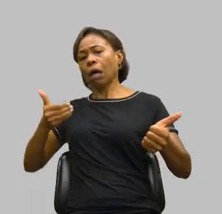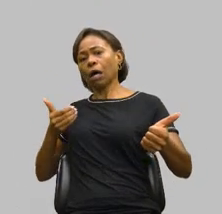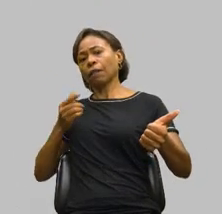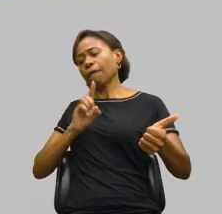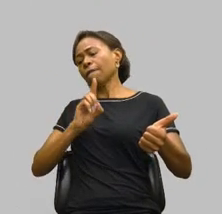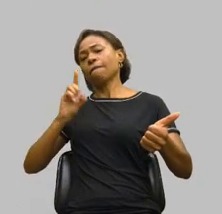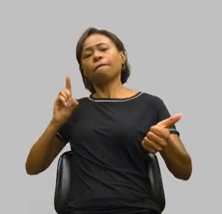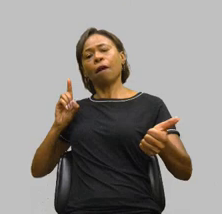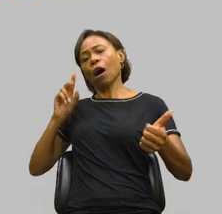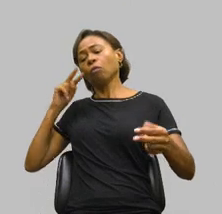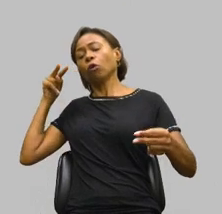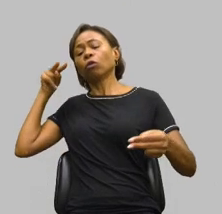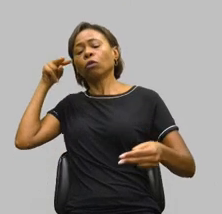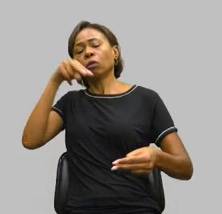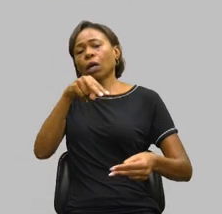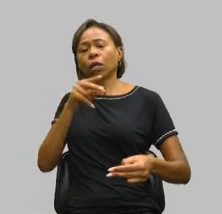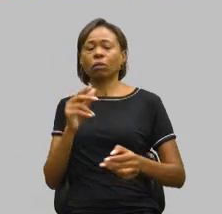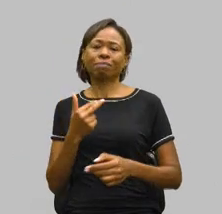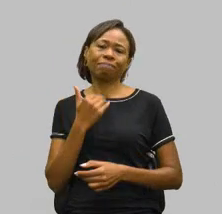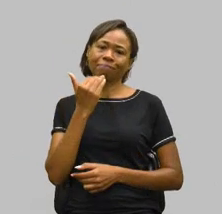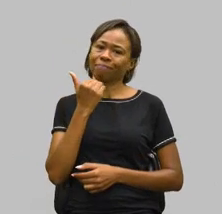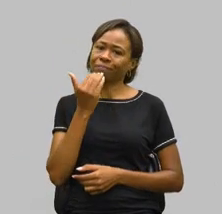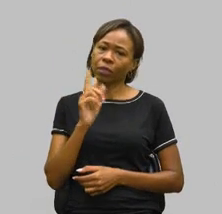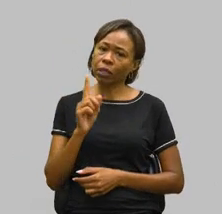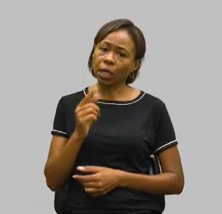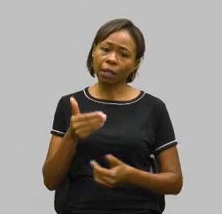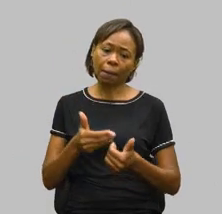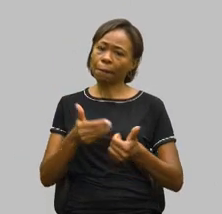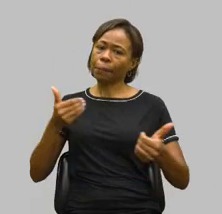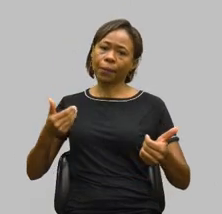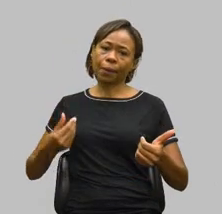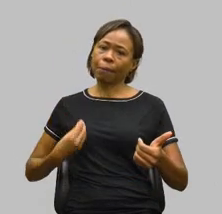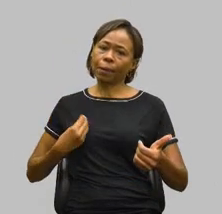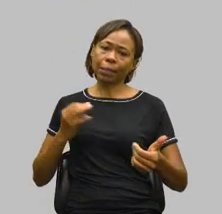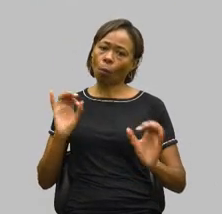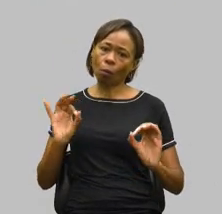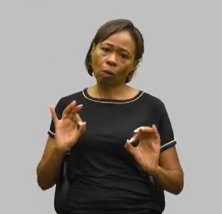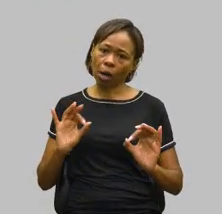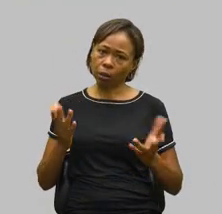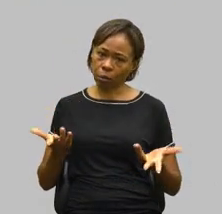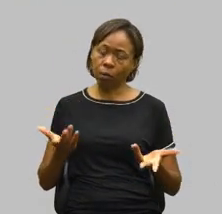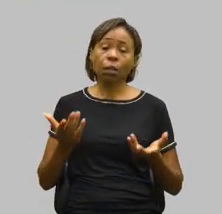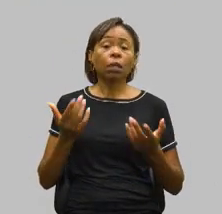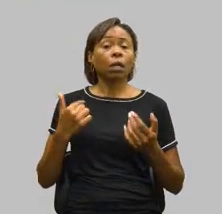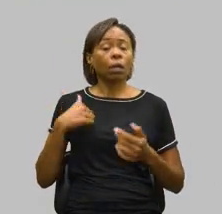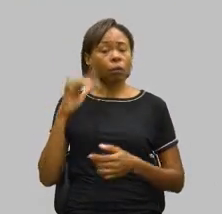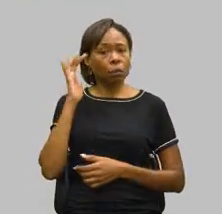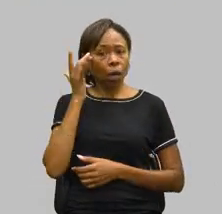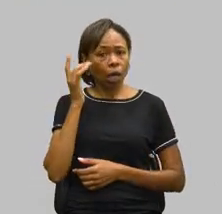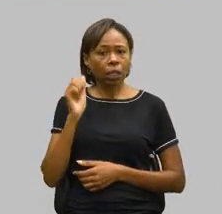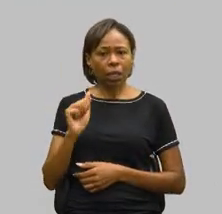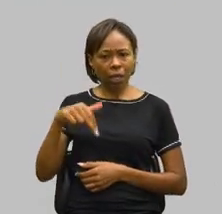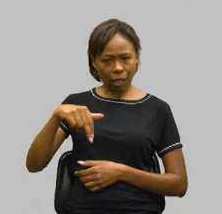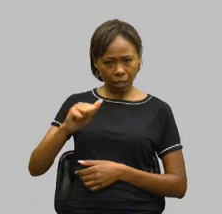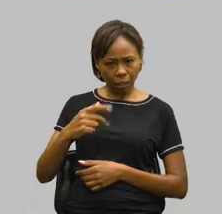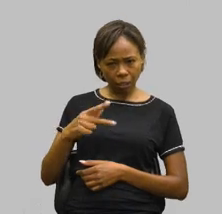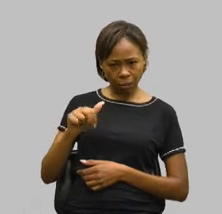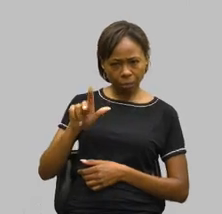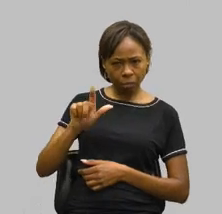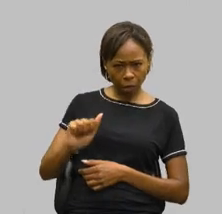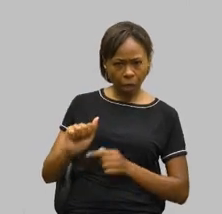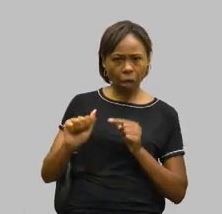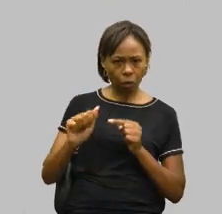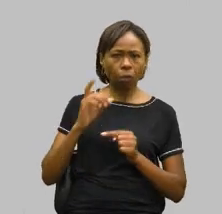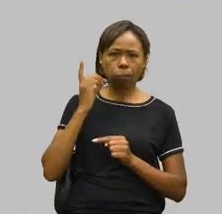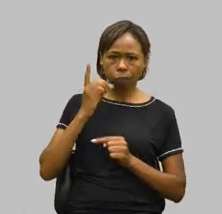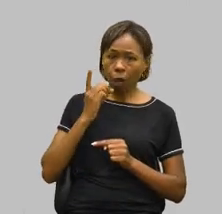acontece fora mas sem participar da vida das pessoas eu acho que a Ana Paula contribuiu muito aqui a deputada